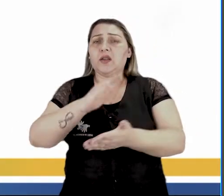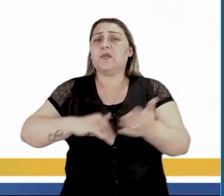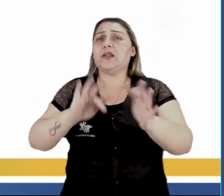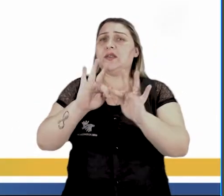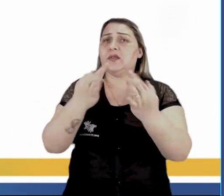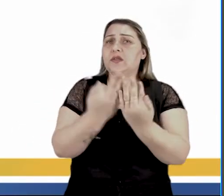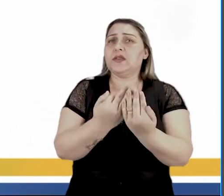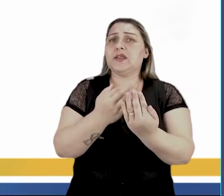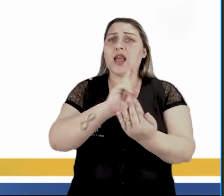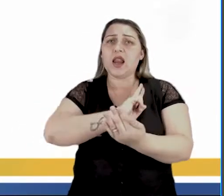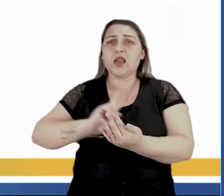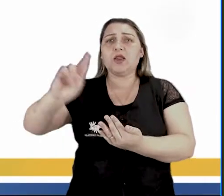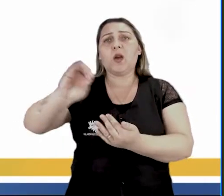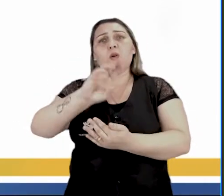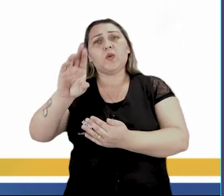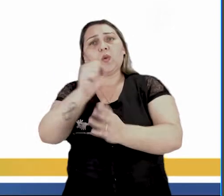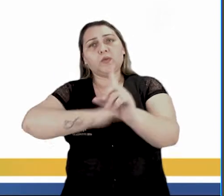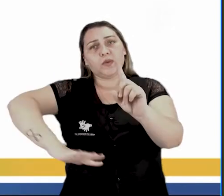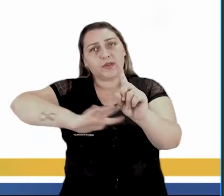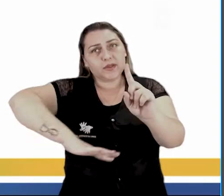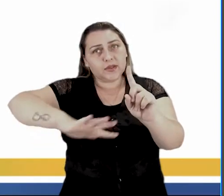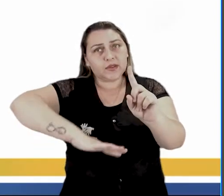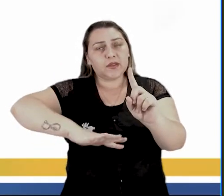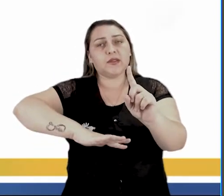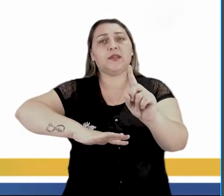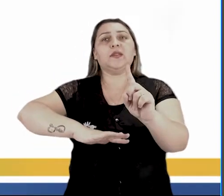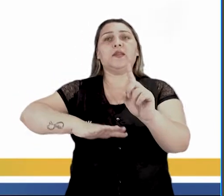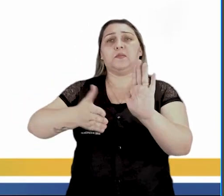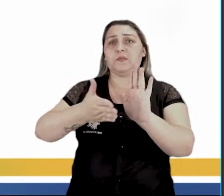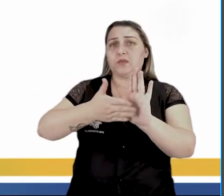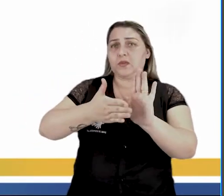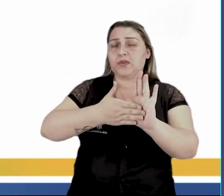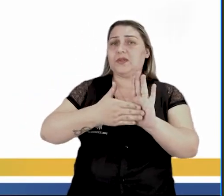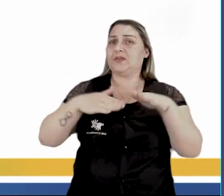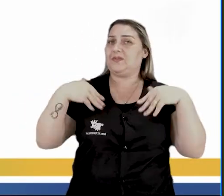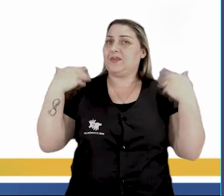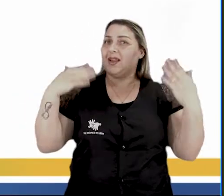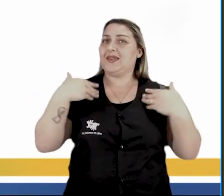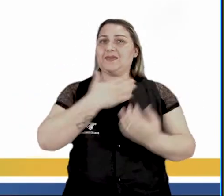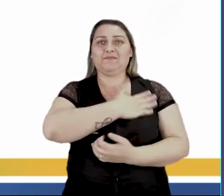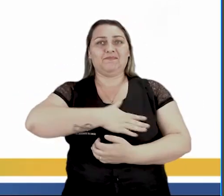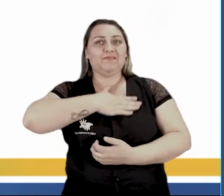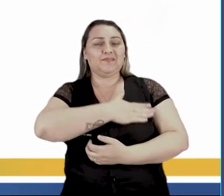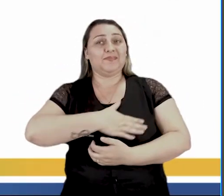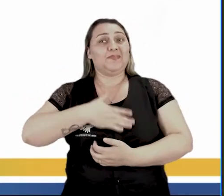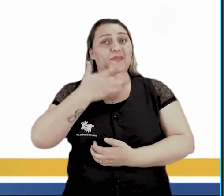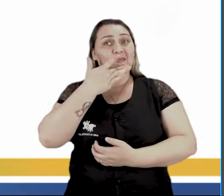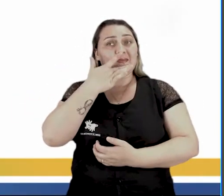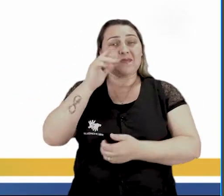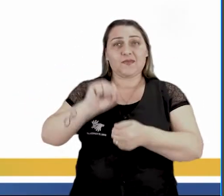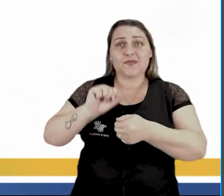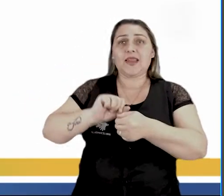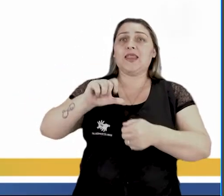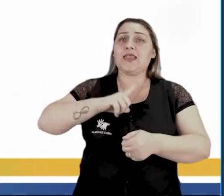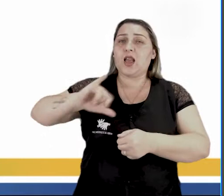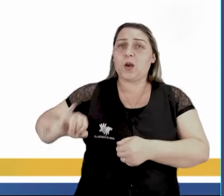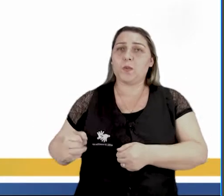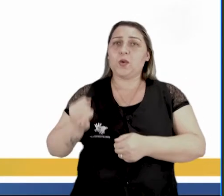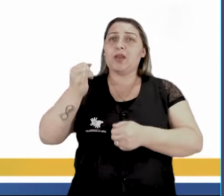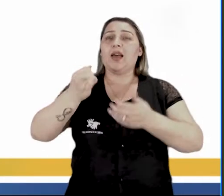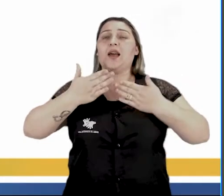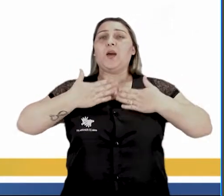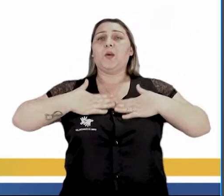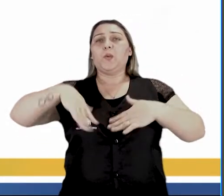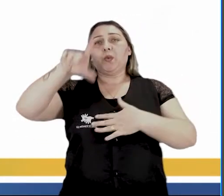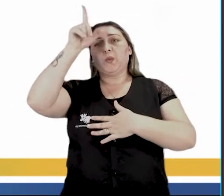familiares, religiosas ou sociais, e que lhe proporcionam prazer. Nesse contexto, ele tem a oportunidade de